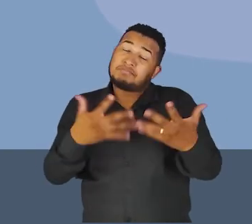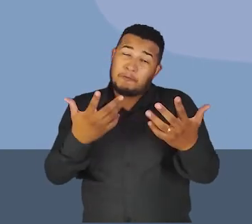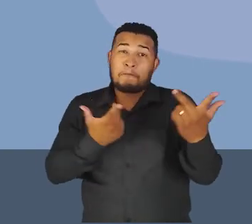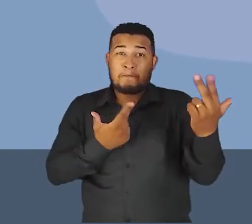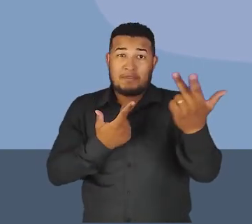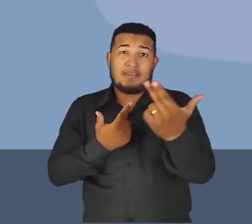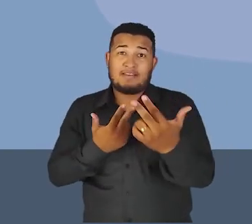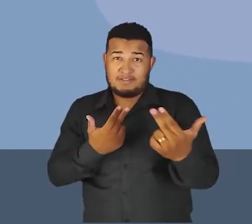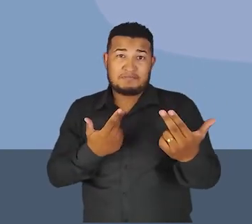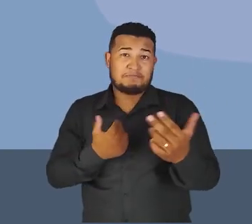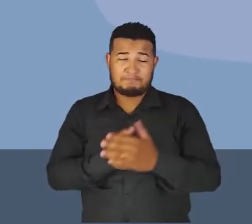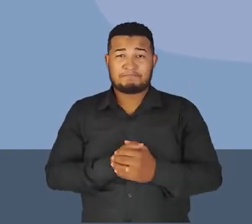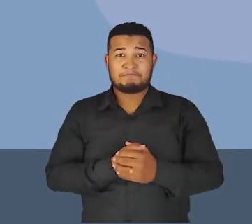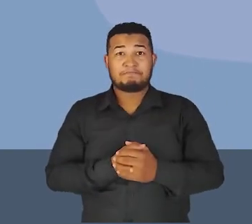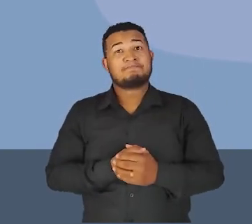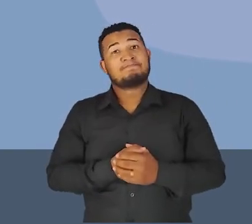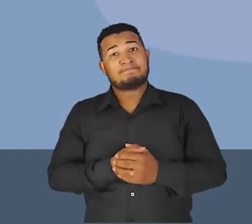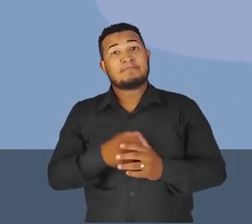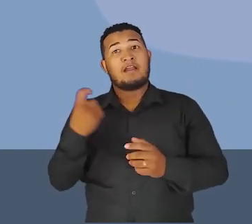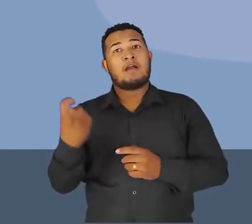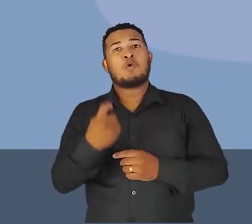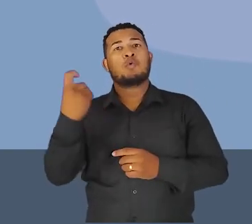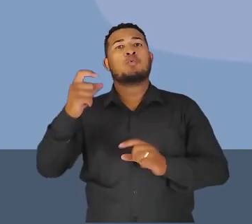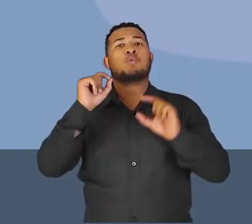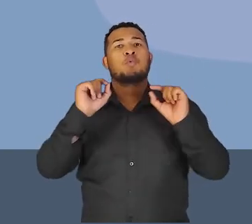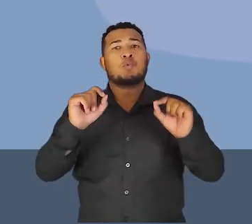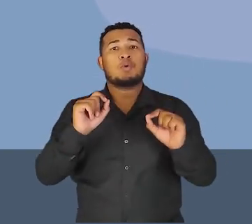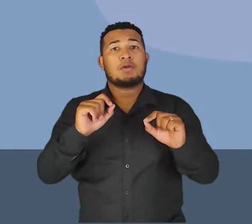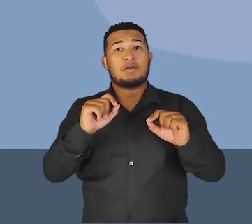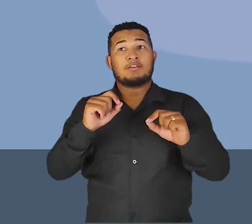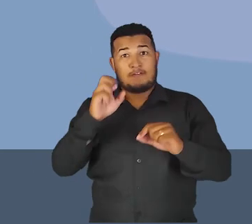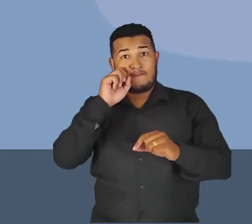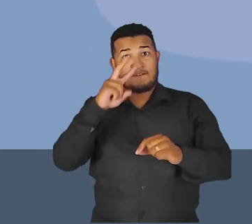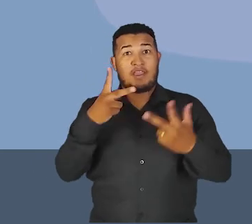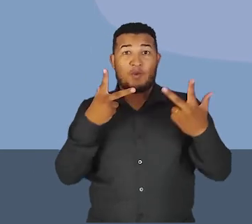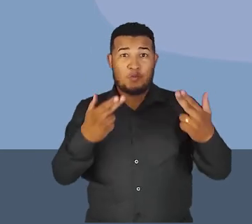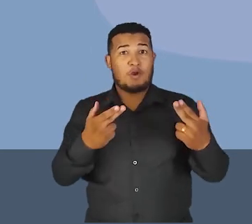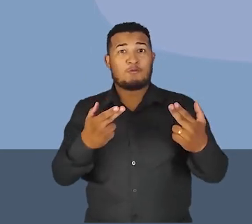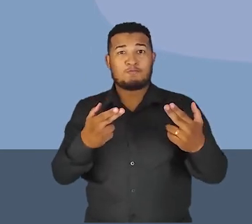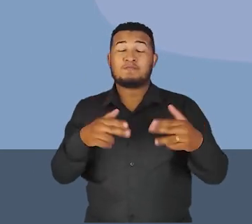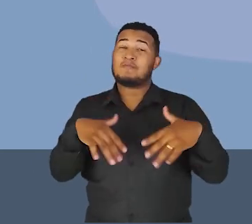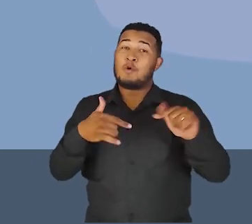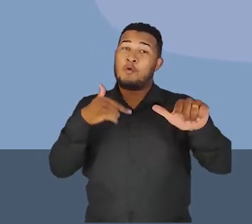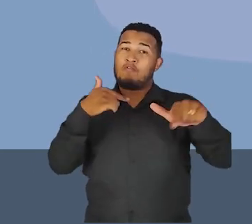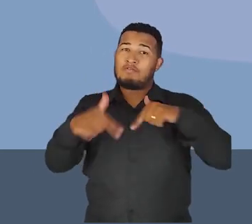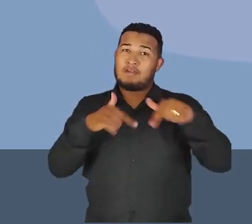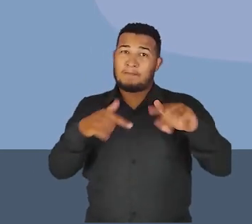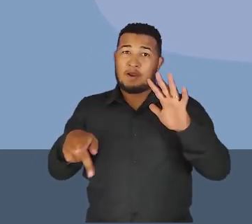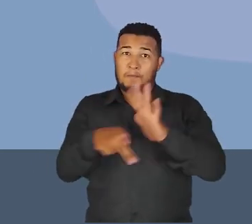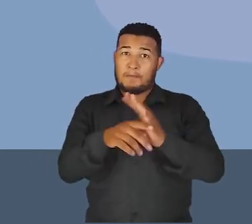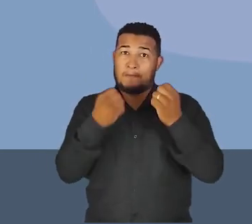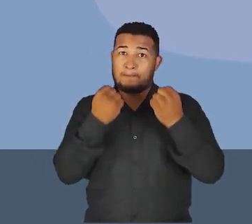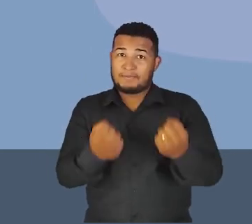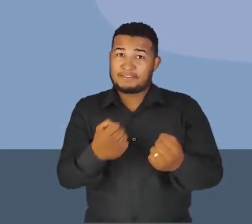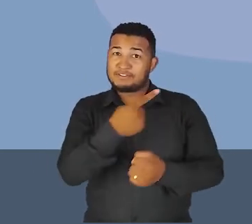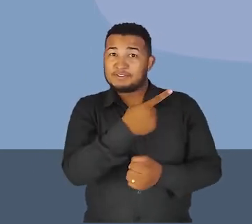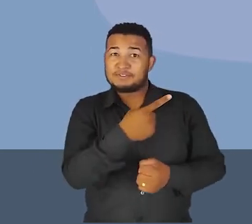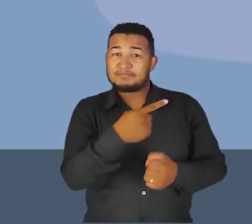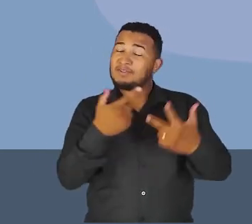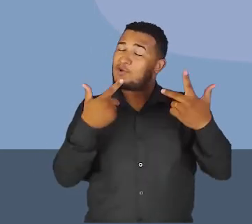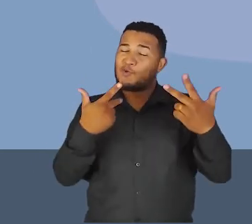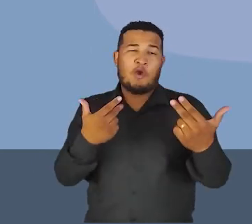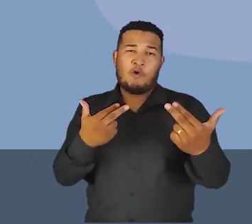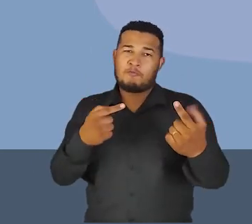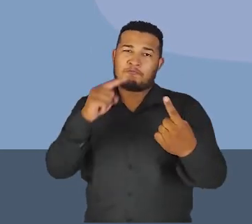nesse caso é igual, e a altura deles dá para você ver que é igual. Então, o trabalho da força-peso nesse caso vai ser igual